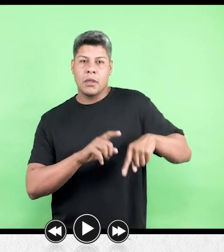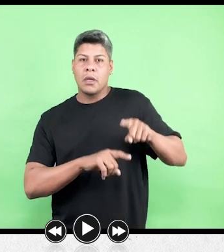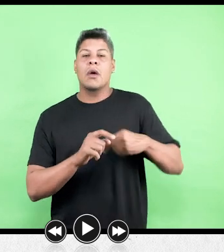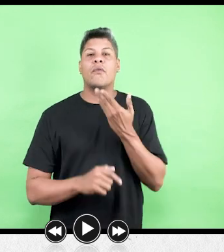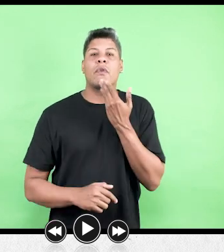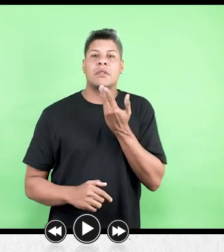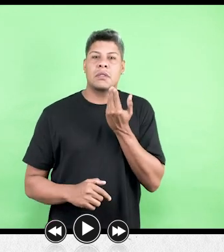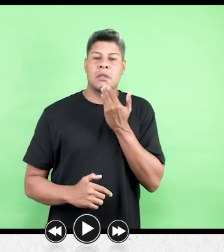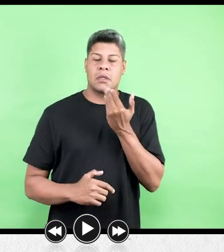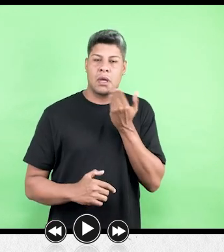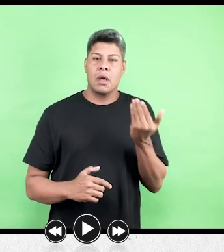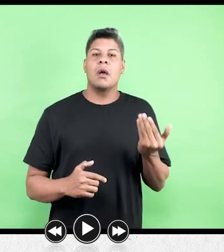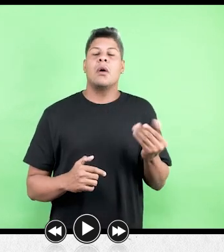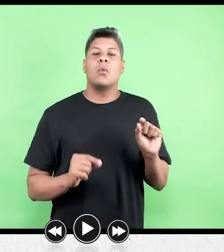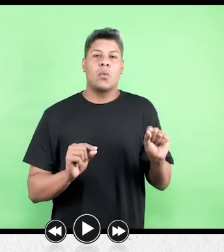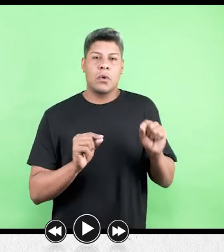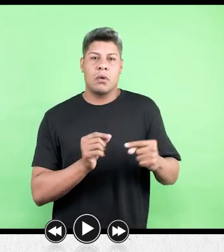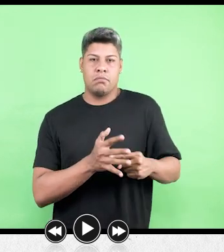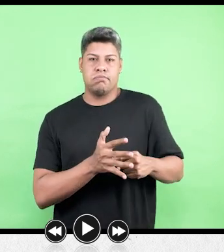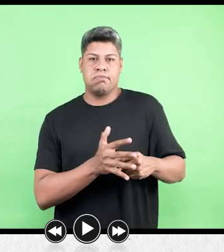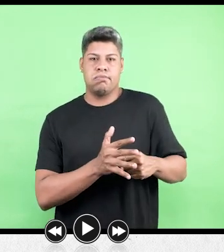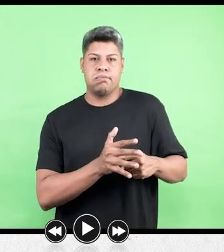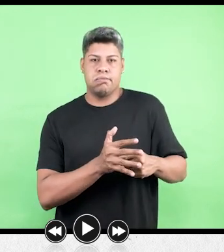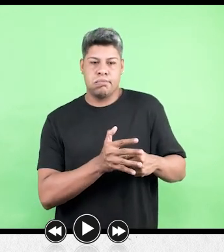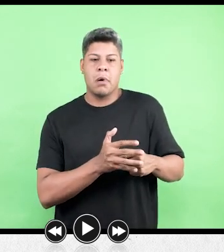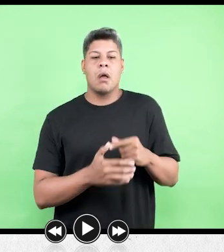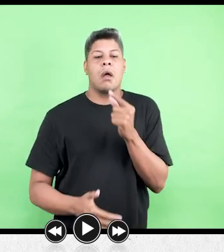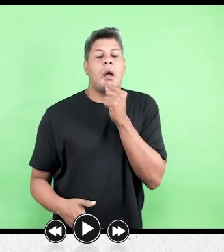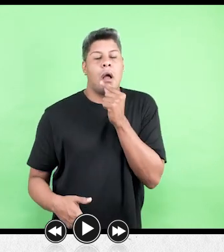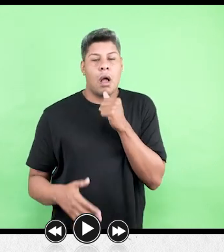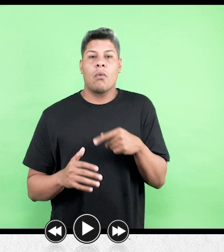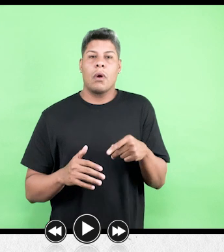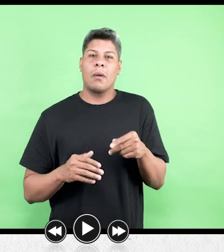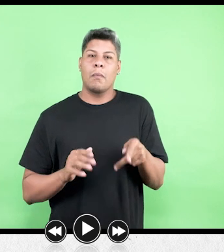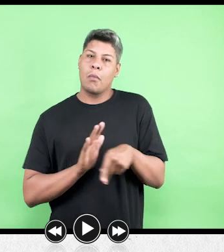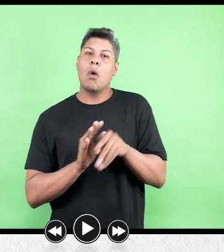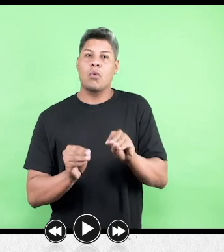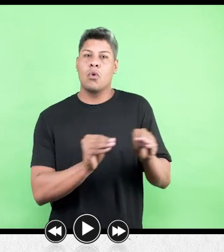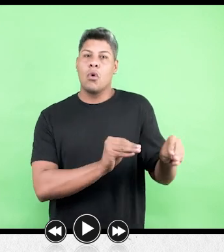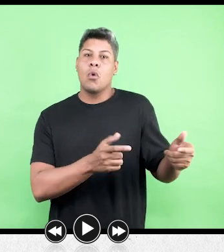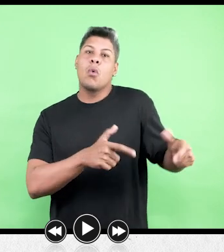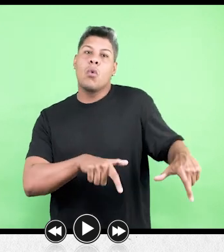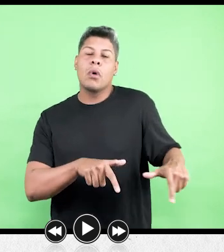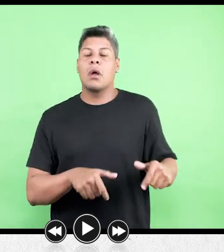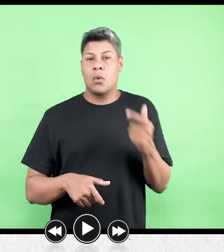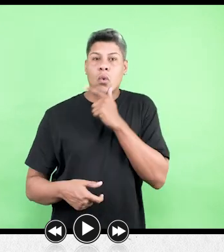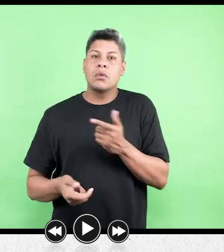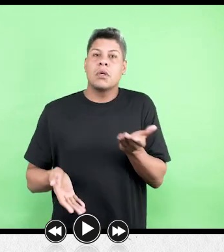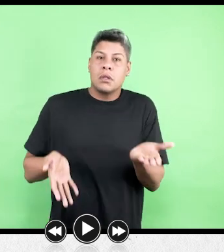possibilitar a elevação da cota piezométrica da água para um outro local, né, para ir lá para o